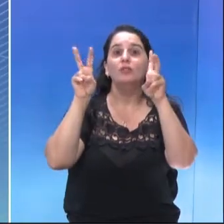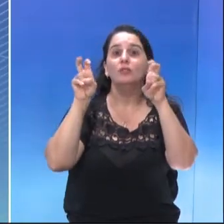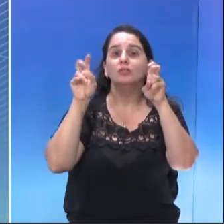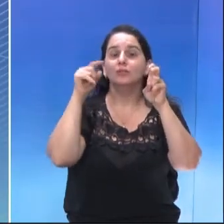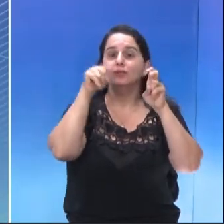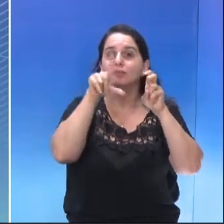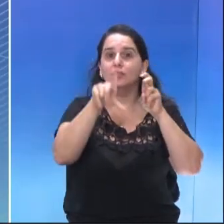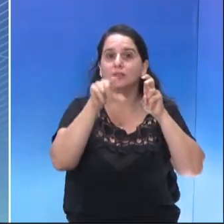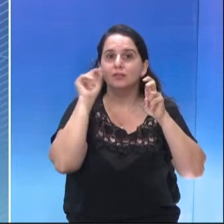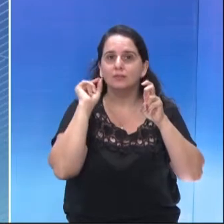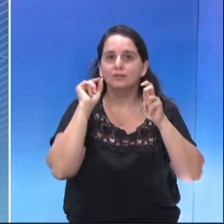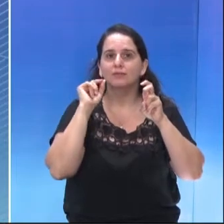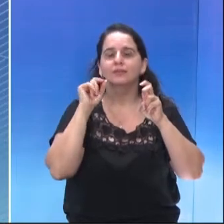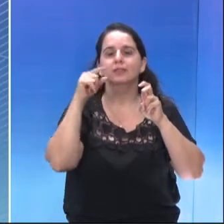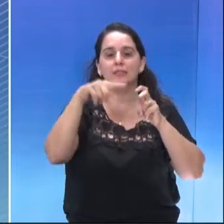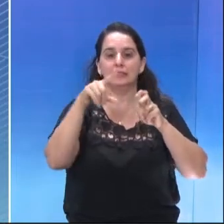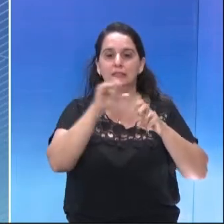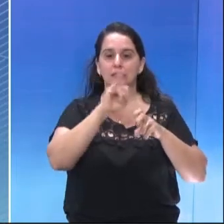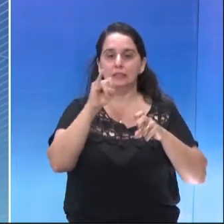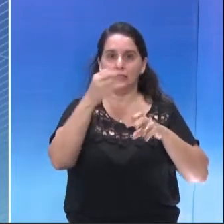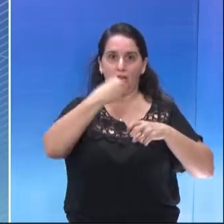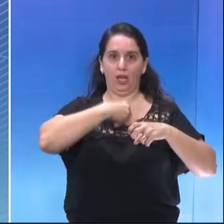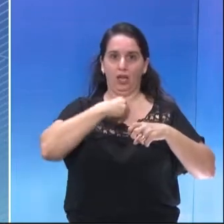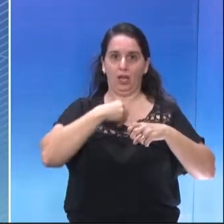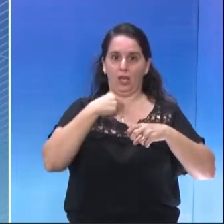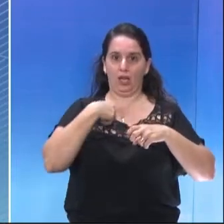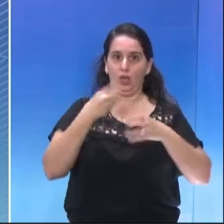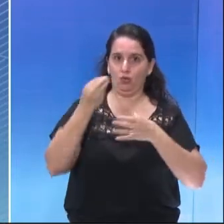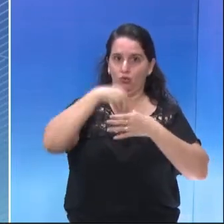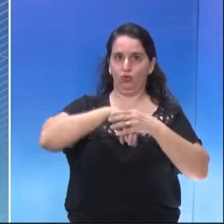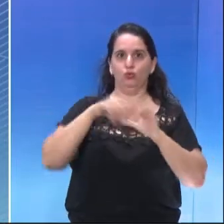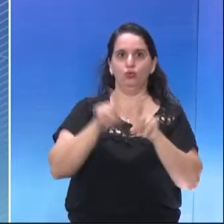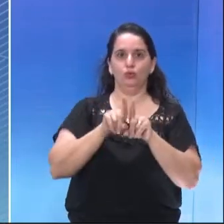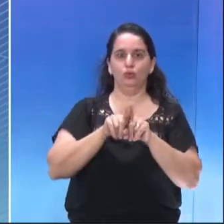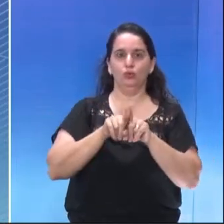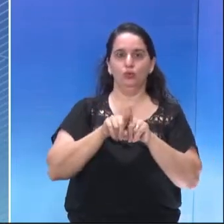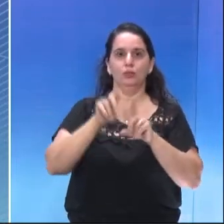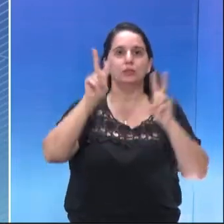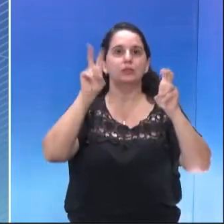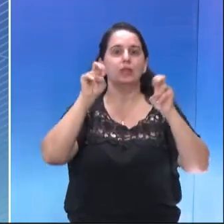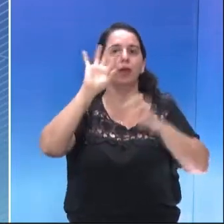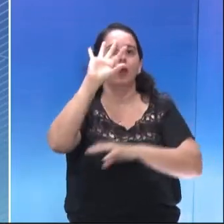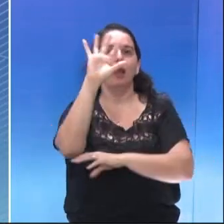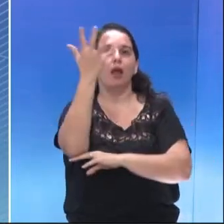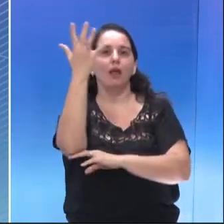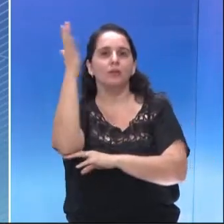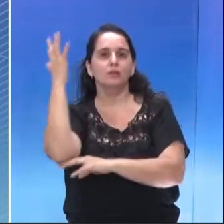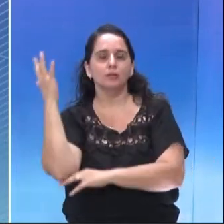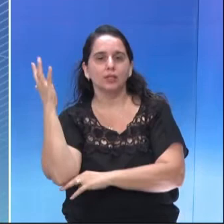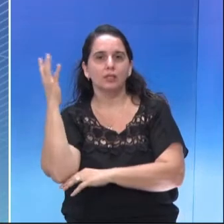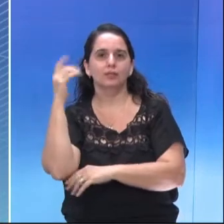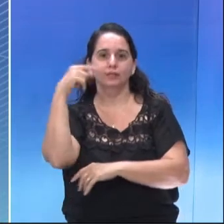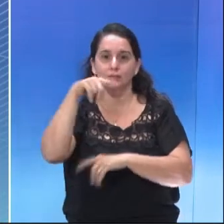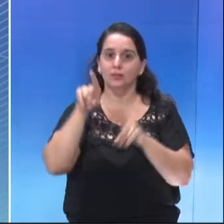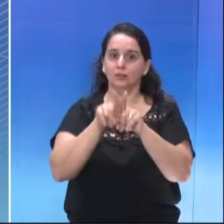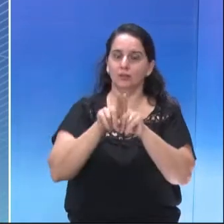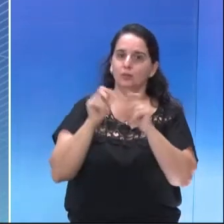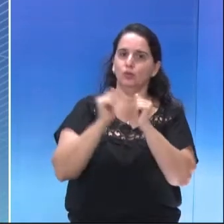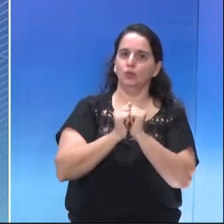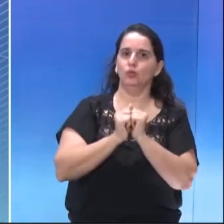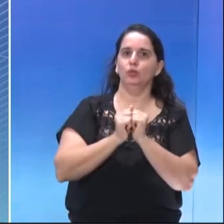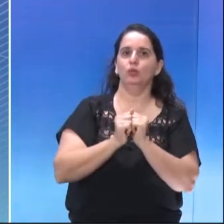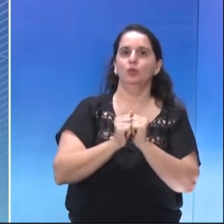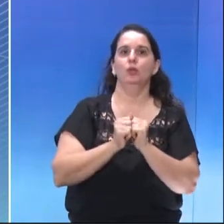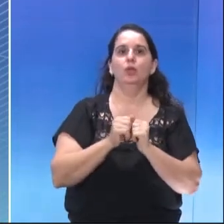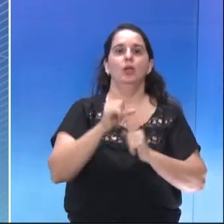levantado, você tá dentro. Se for meio ambiente, você está dentro. Se for combate à violência contra a mulher, você está